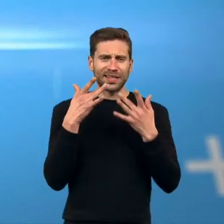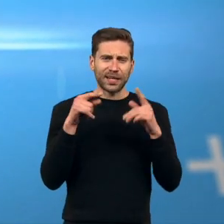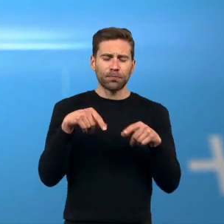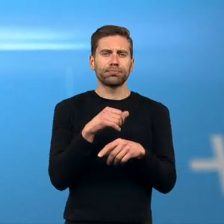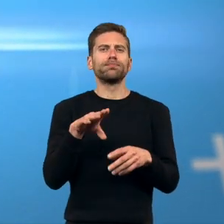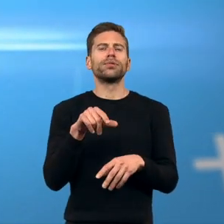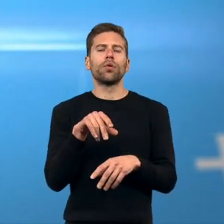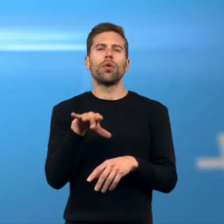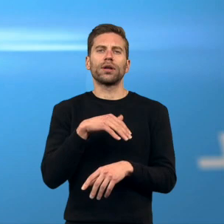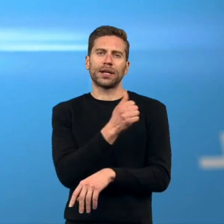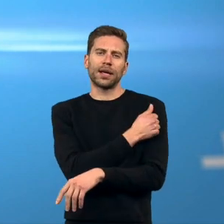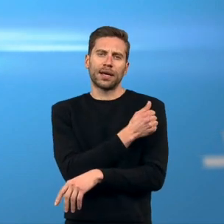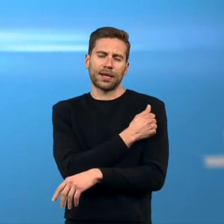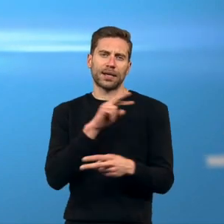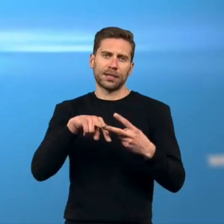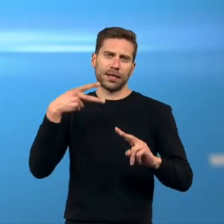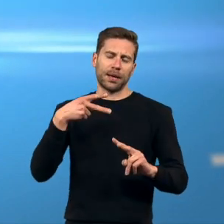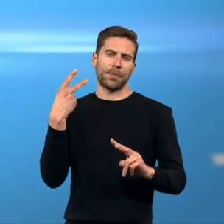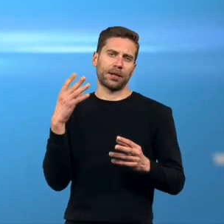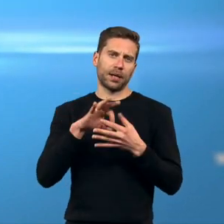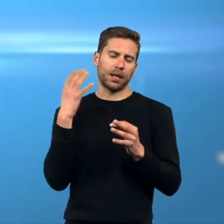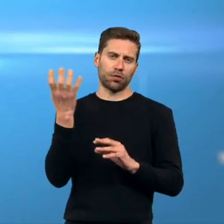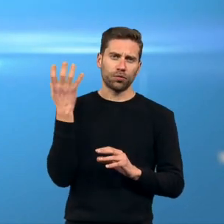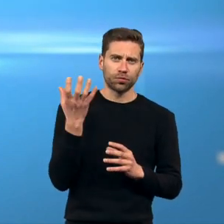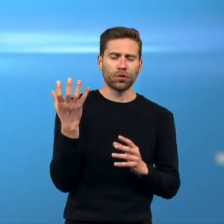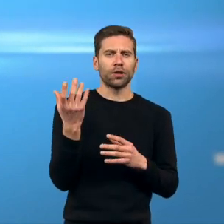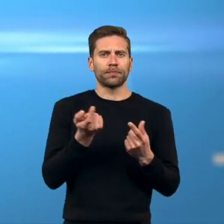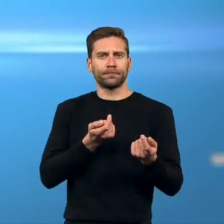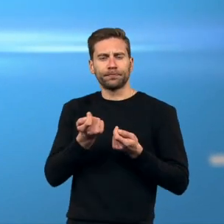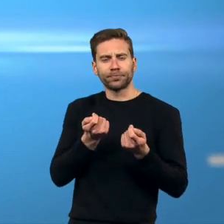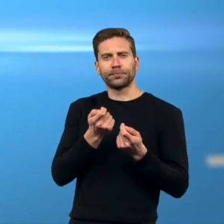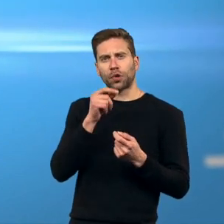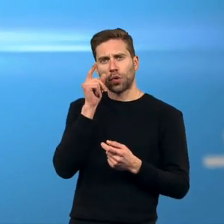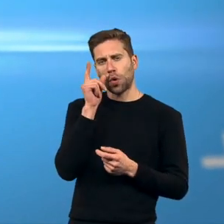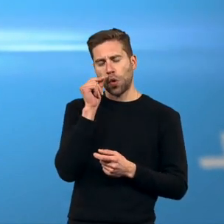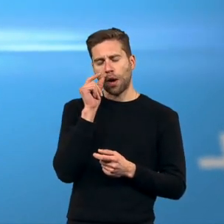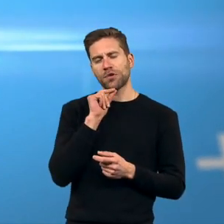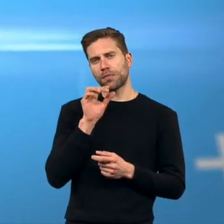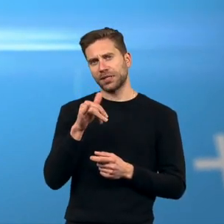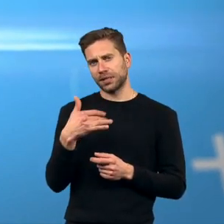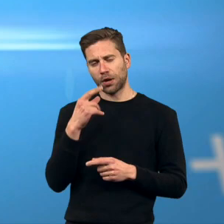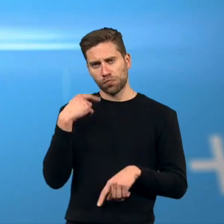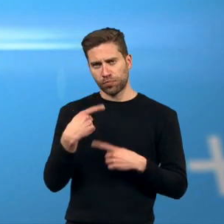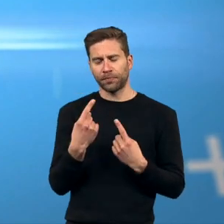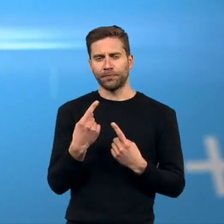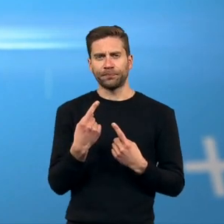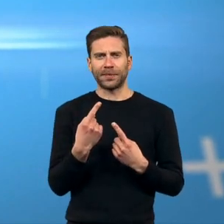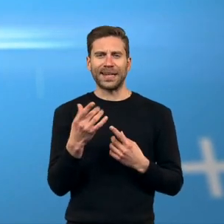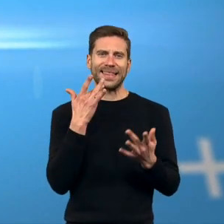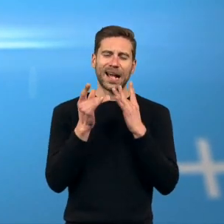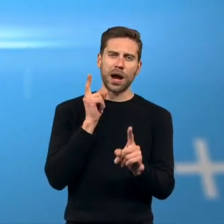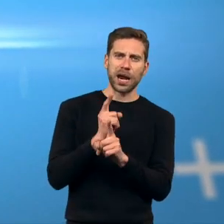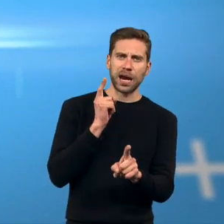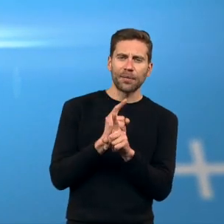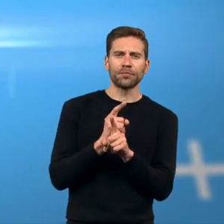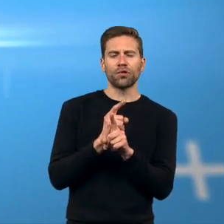Casa Municipal da Cultura. Com dramaturgia, direção e encenação de João Maria André, esta peça foi construída a